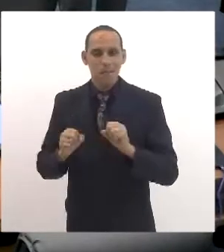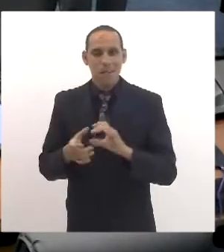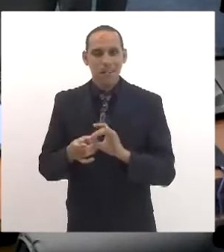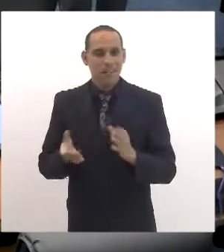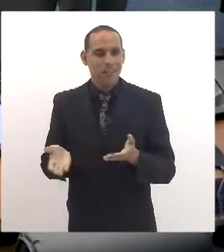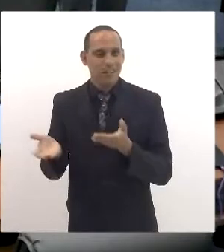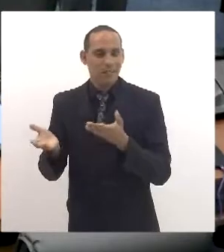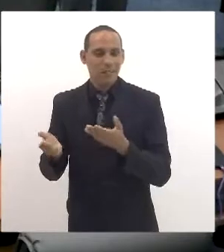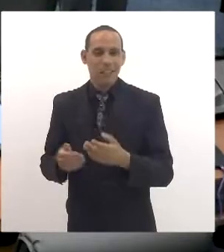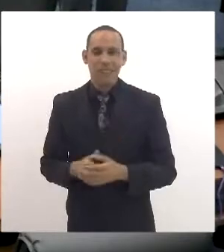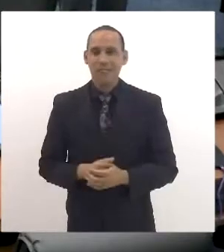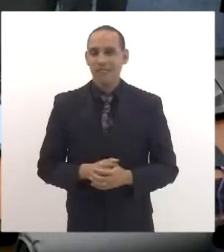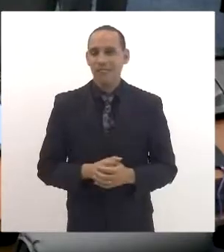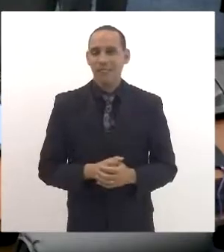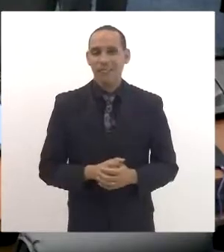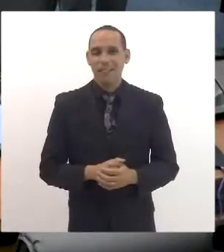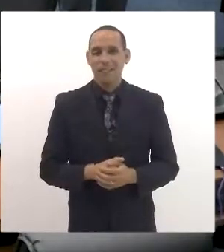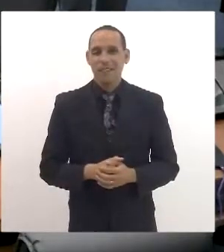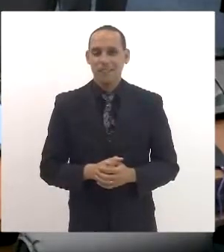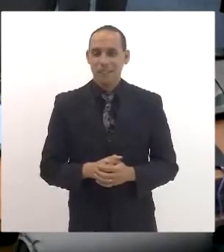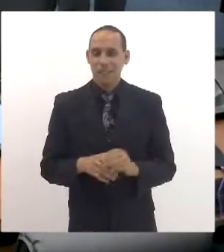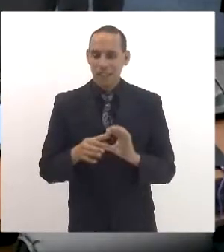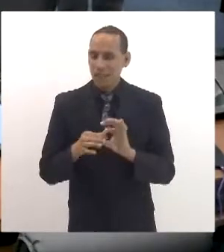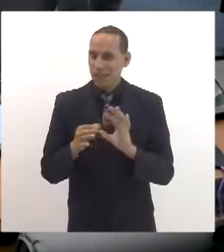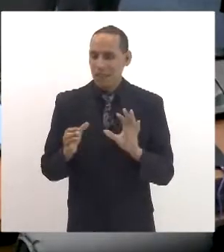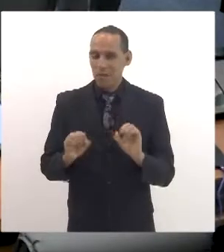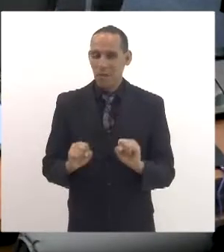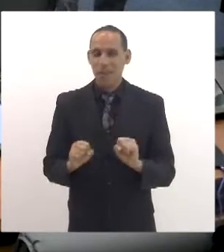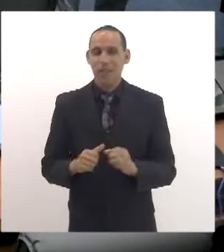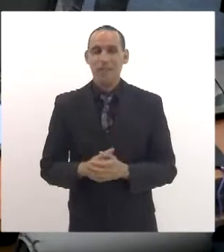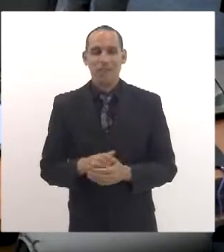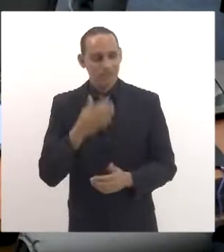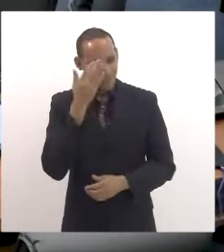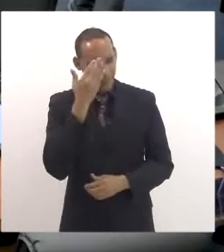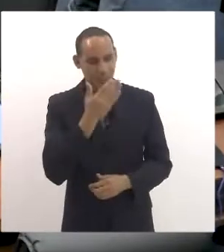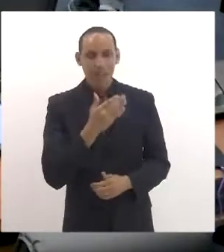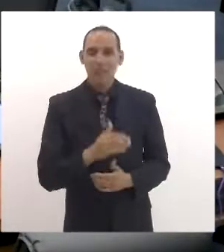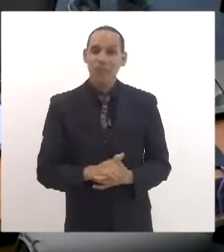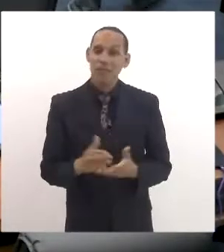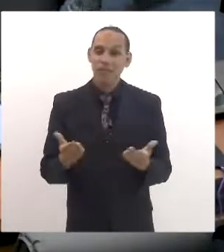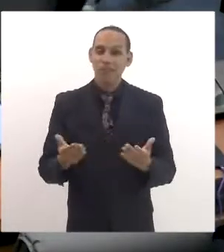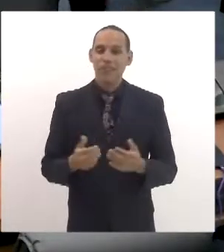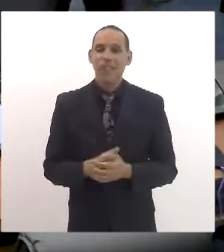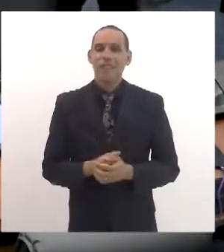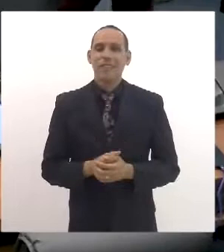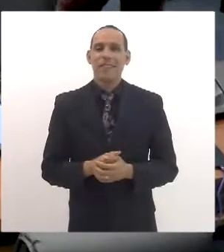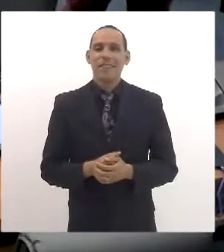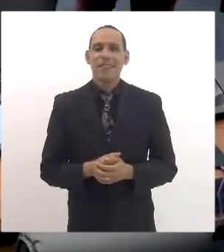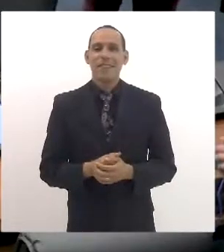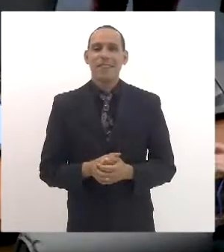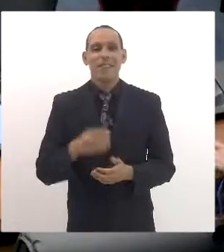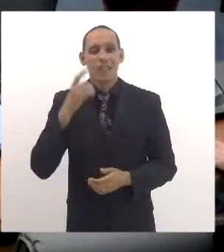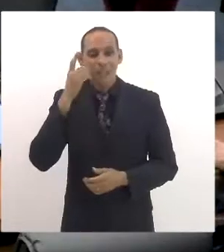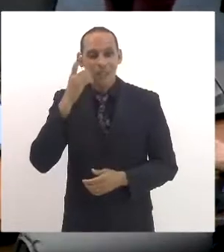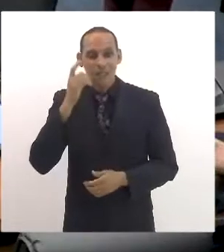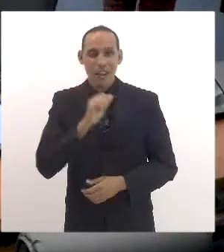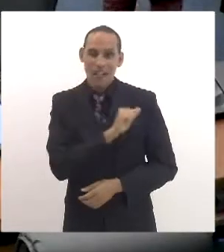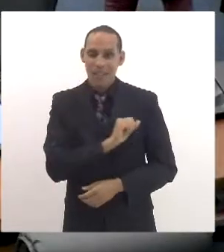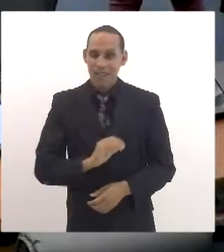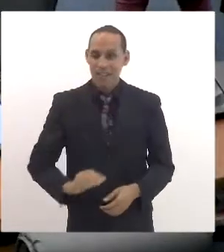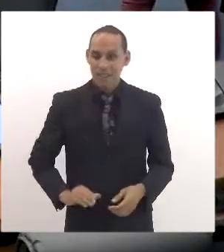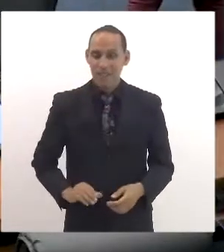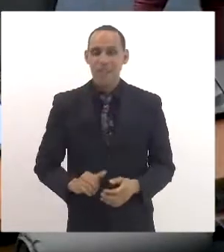Daí, pode ficar à vontade. Obrigado. Bom, excelentíssimo senhor deputado André